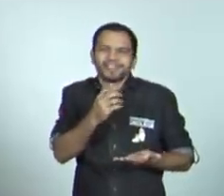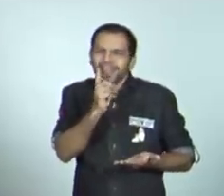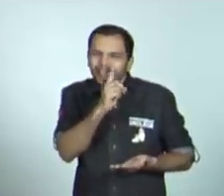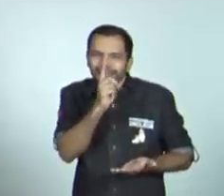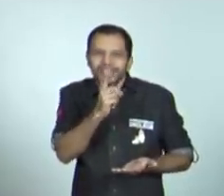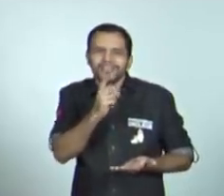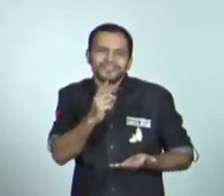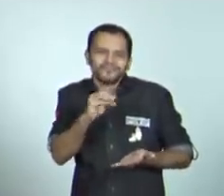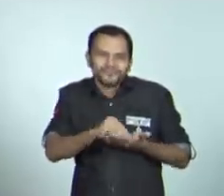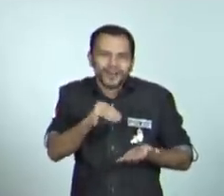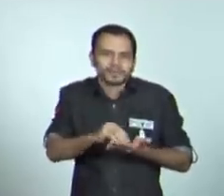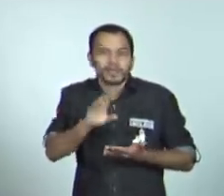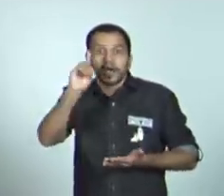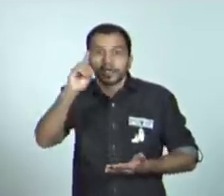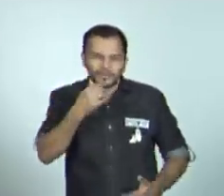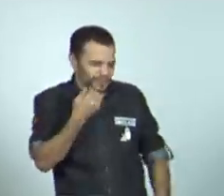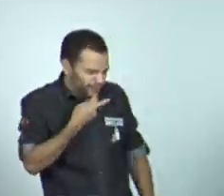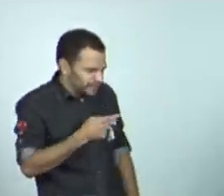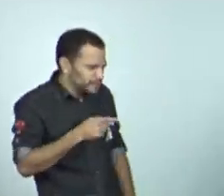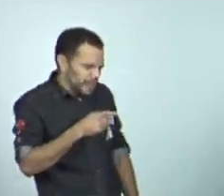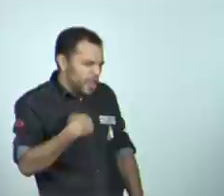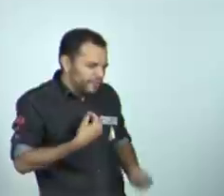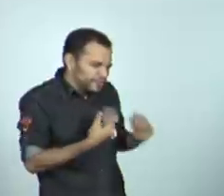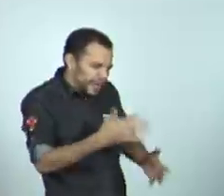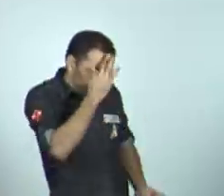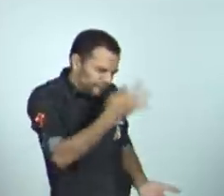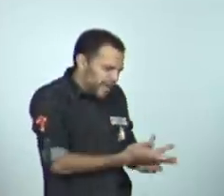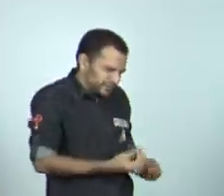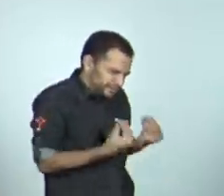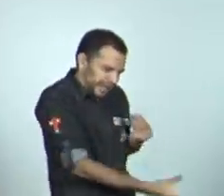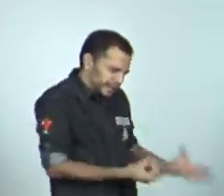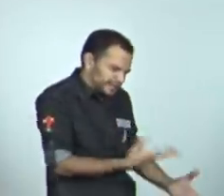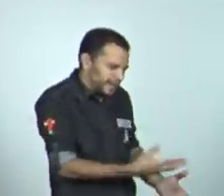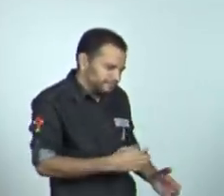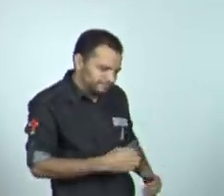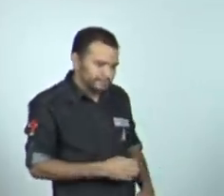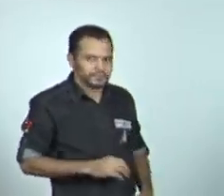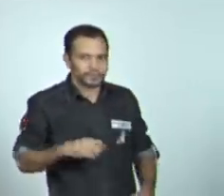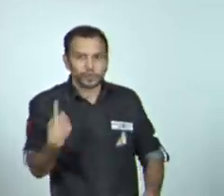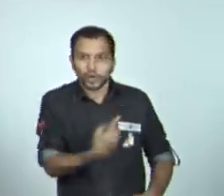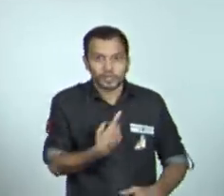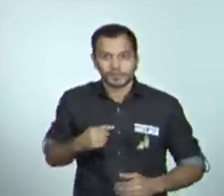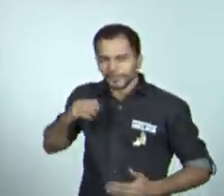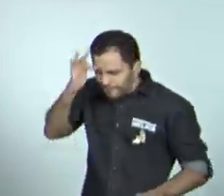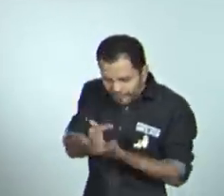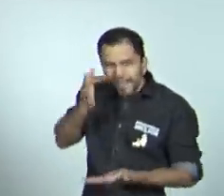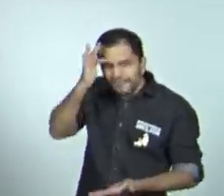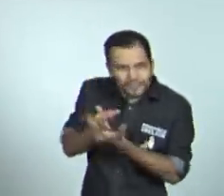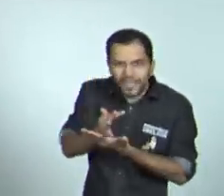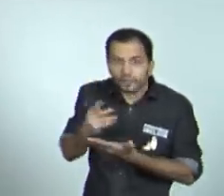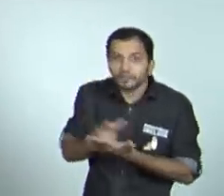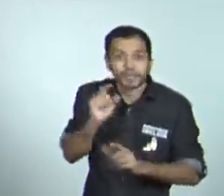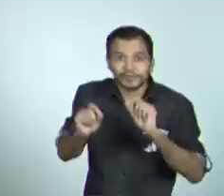vou te ajudar dar uma carga de febre que eu vejo que você quer aplicar fé nisso e quando a gente aplica ferro da